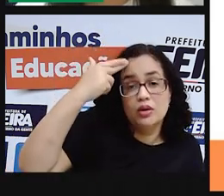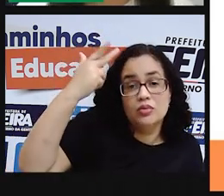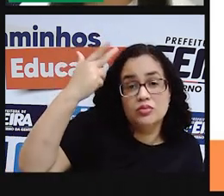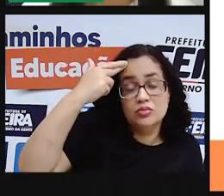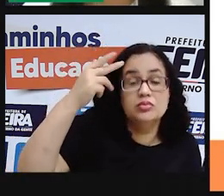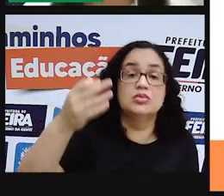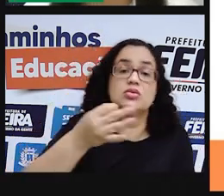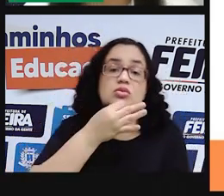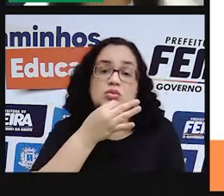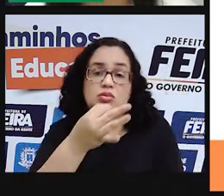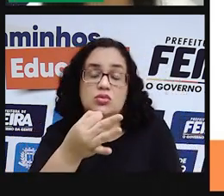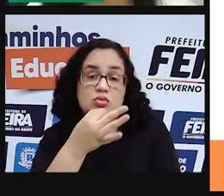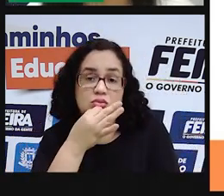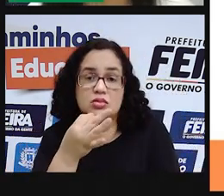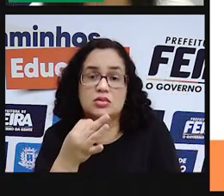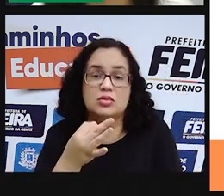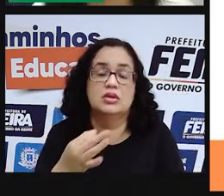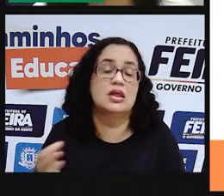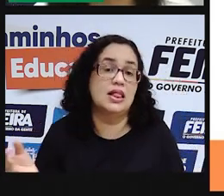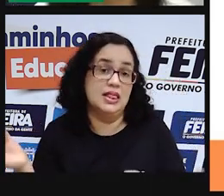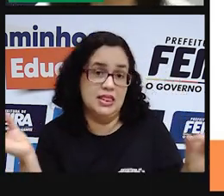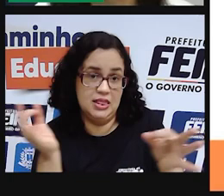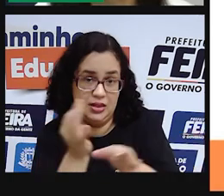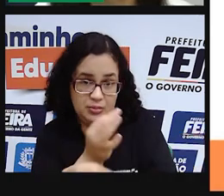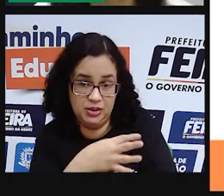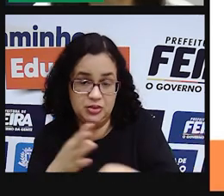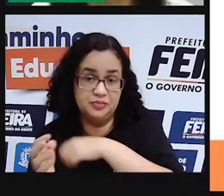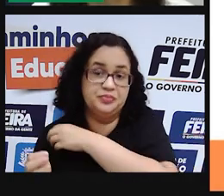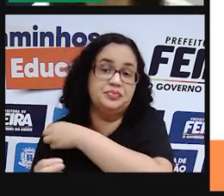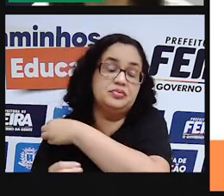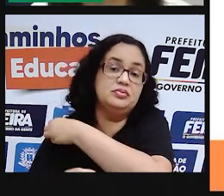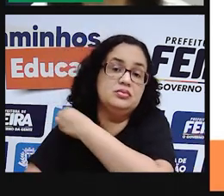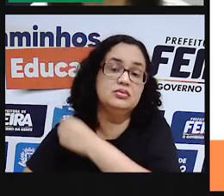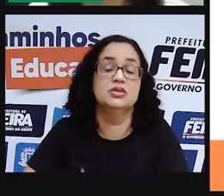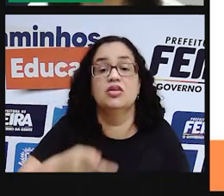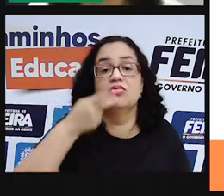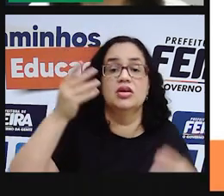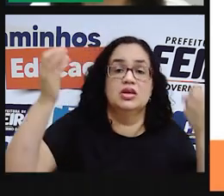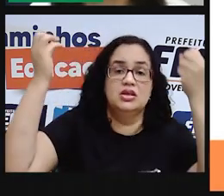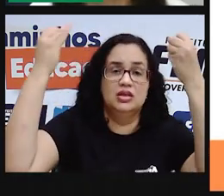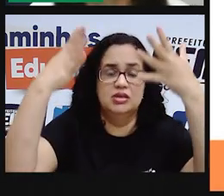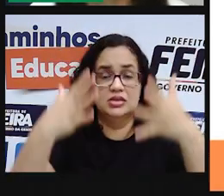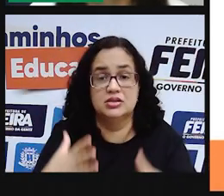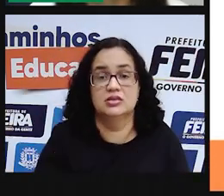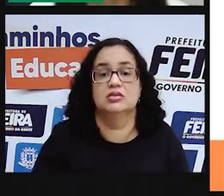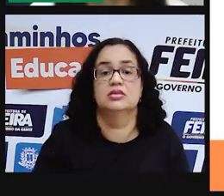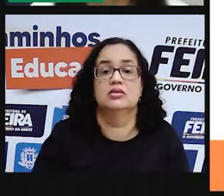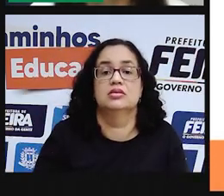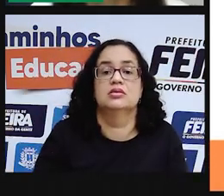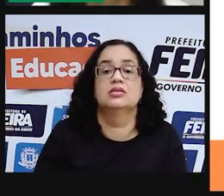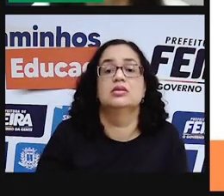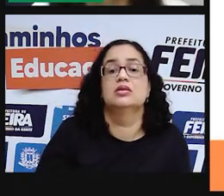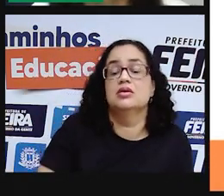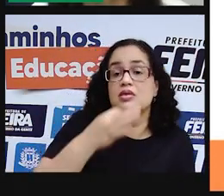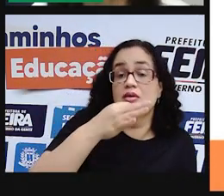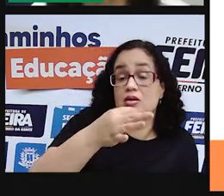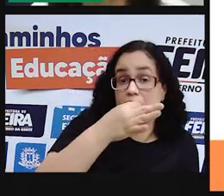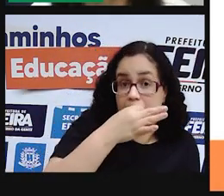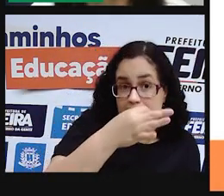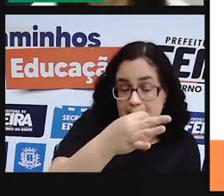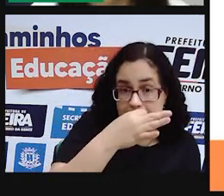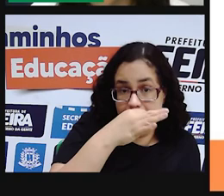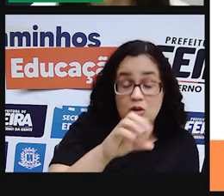das resenhas, eles concluem, eles terminam a resenha dizendo aí se eles indicam aquilo que está sendo